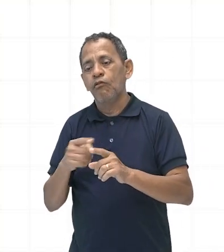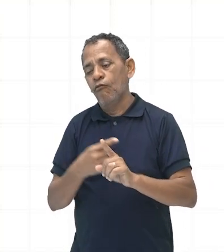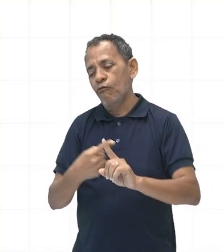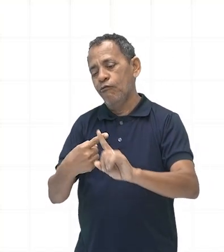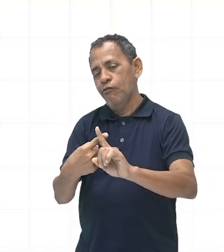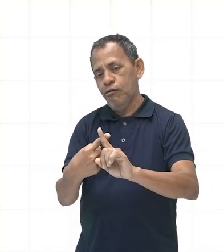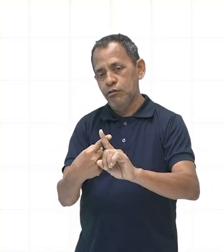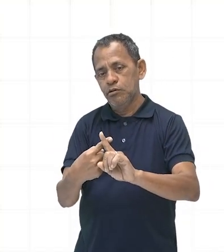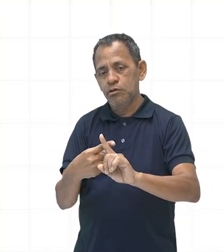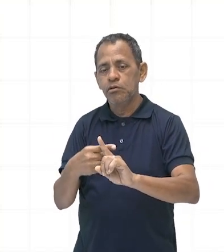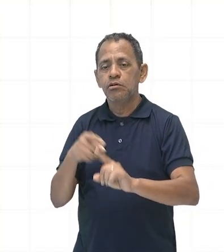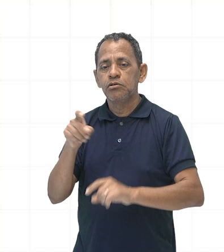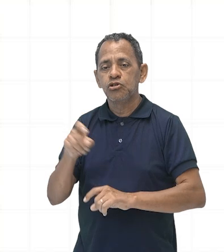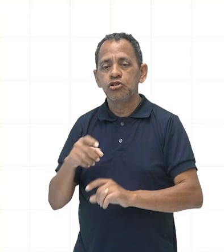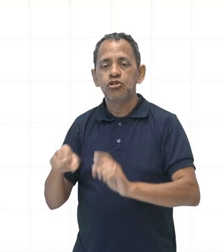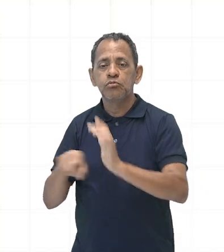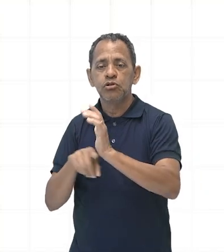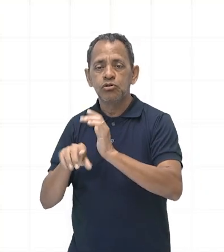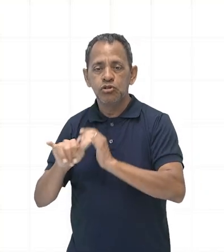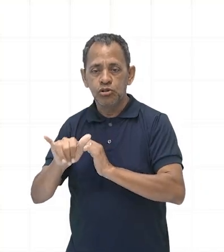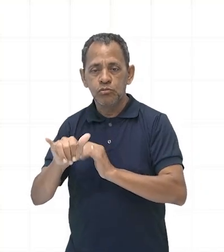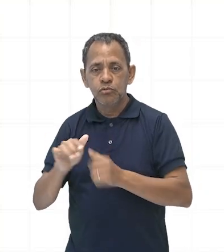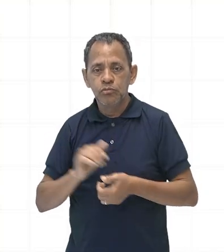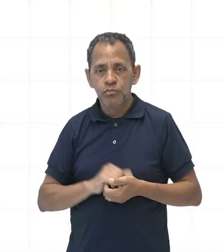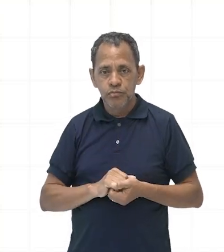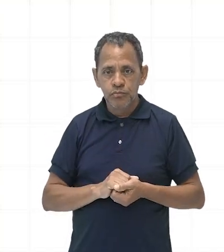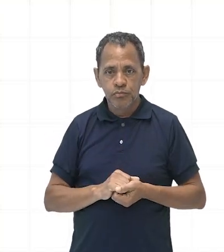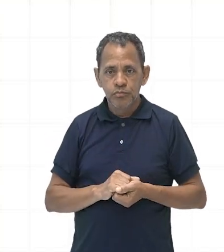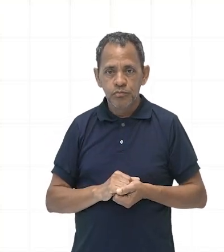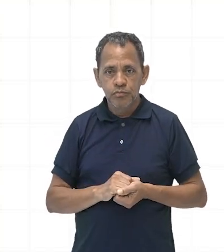ó? Quando eu faço esse corte,